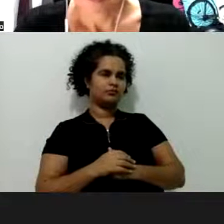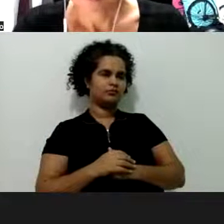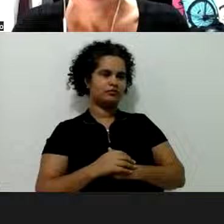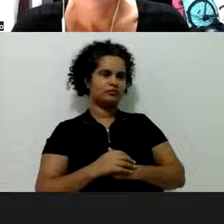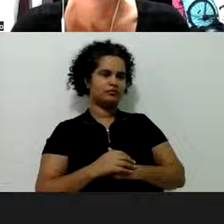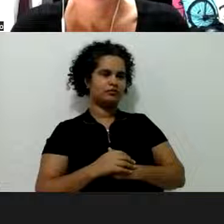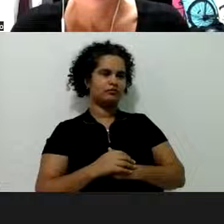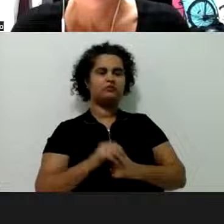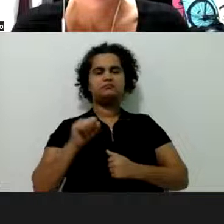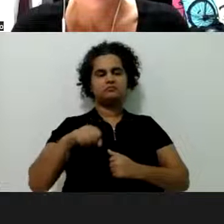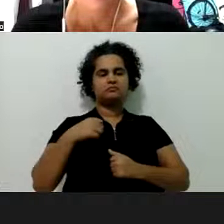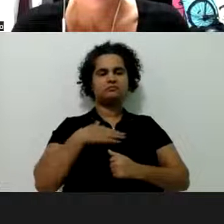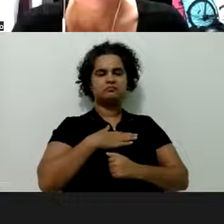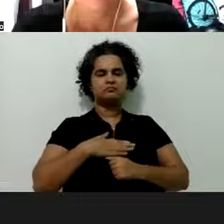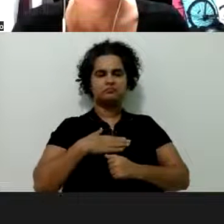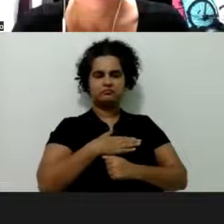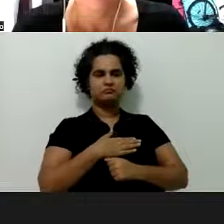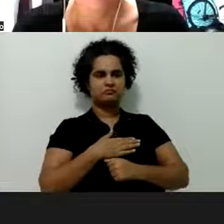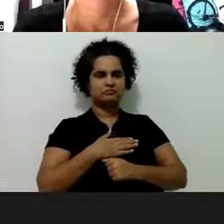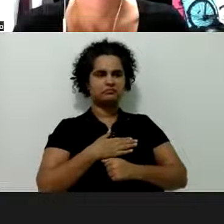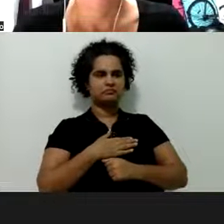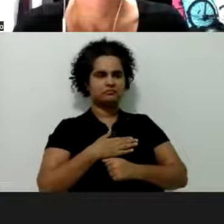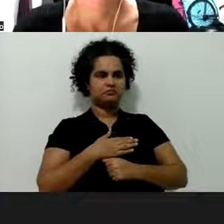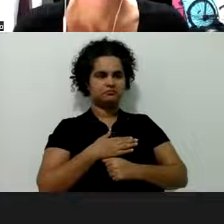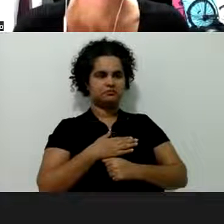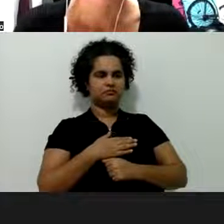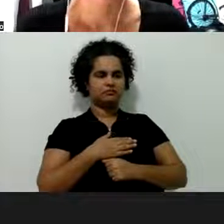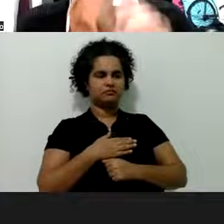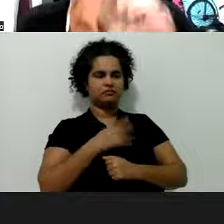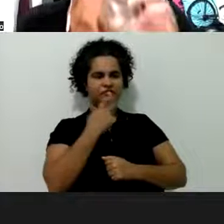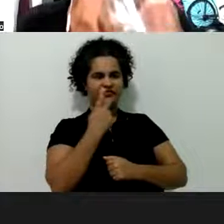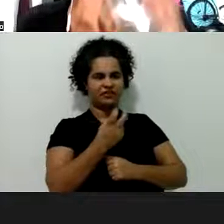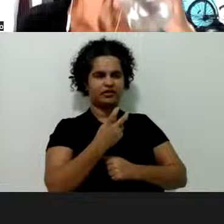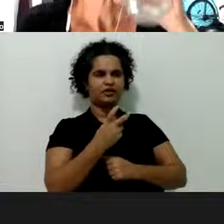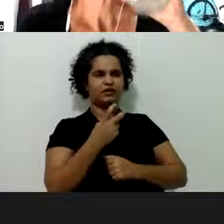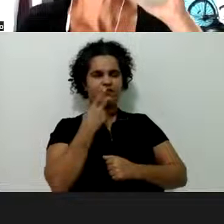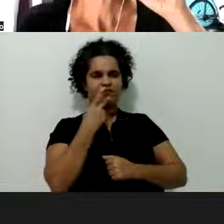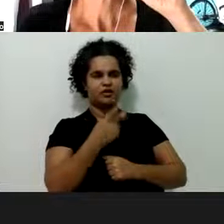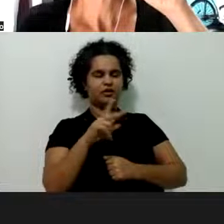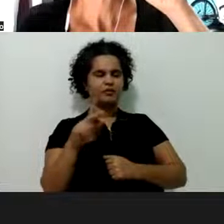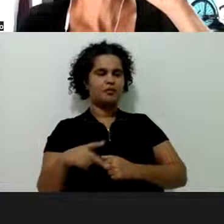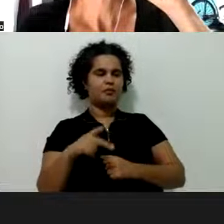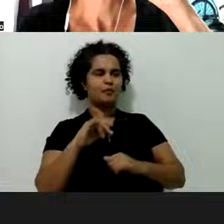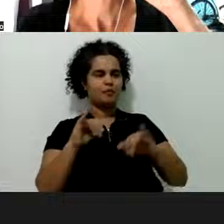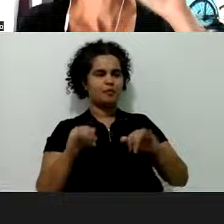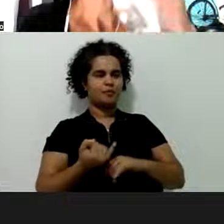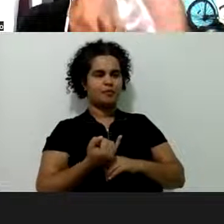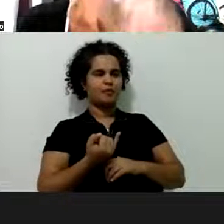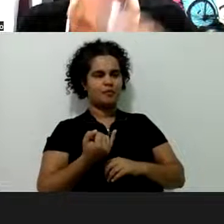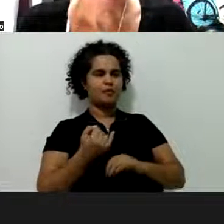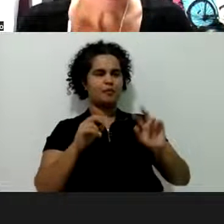Eu fiquei satisfeita e até vou aproveitar, agora falando especificamente então lá do projeto do Rio Mais